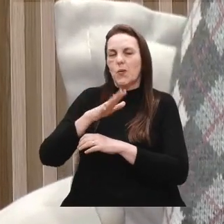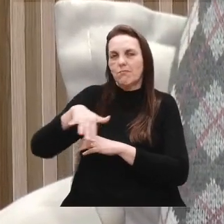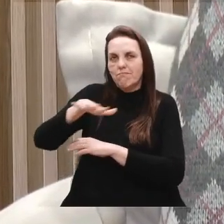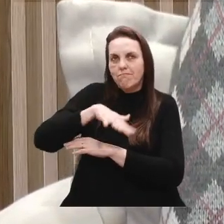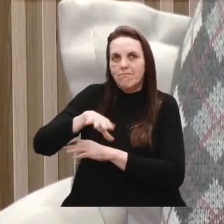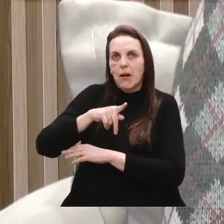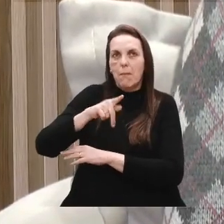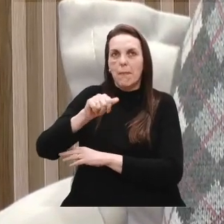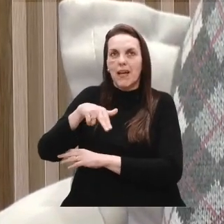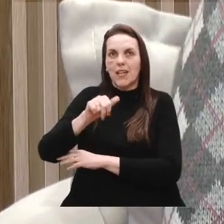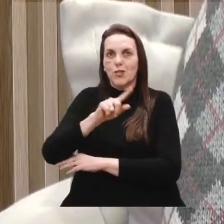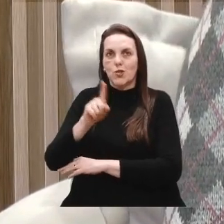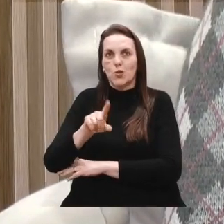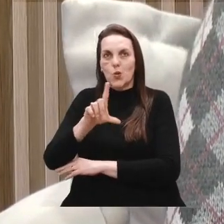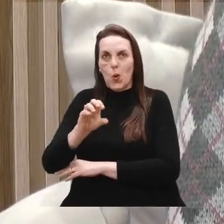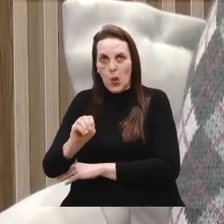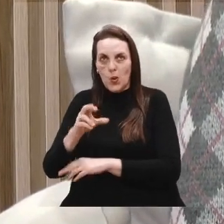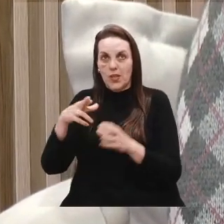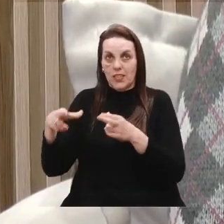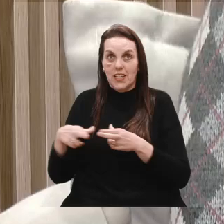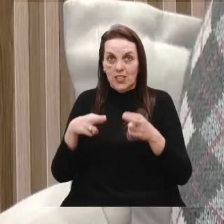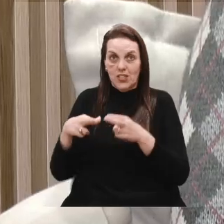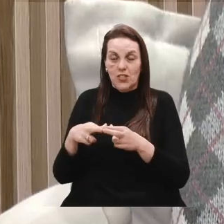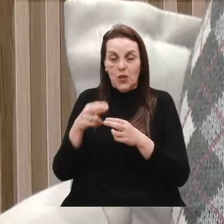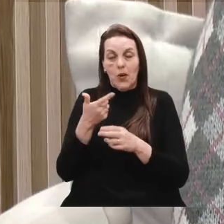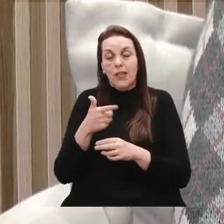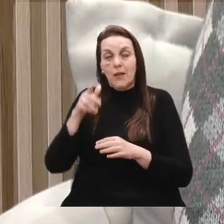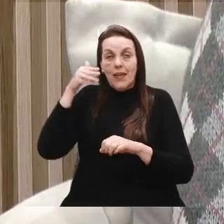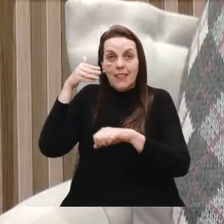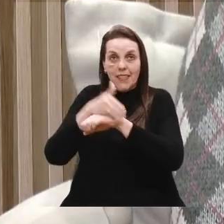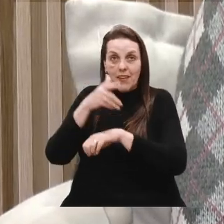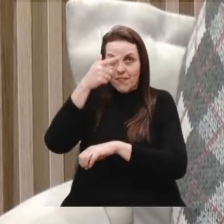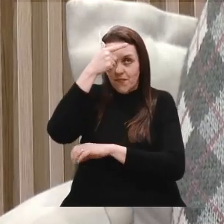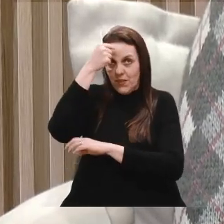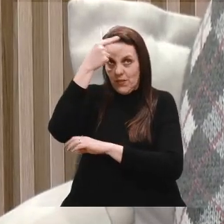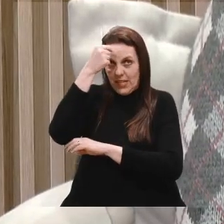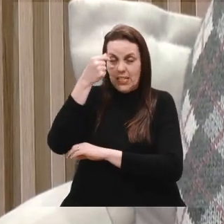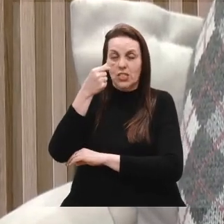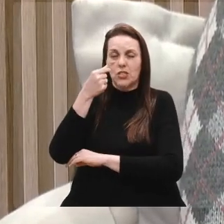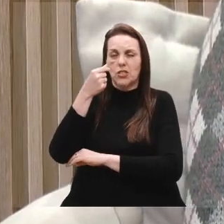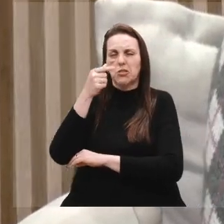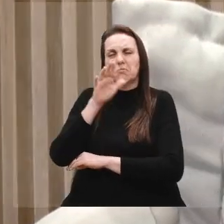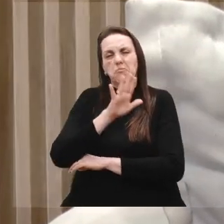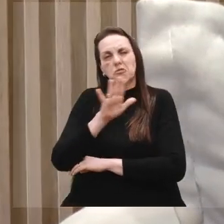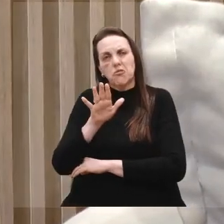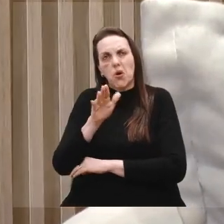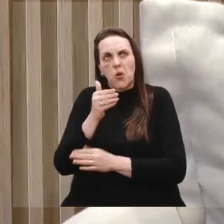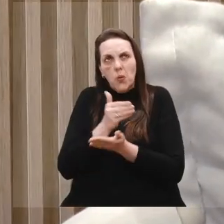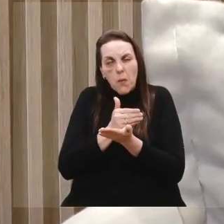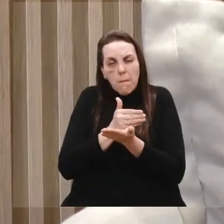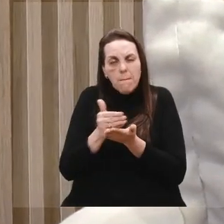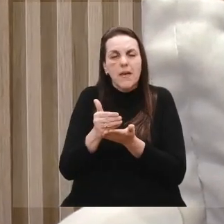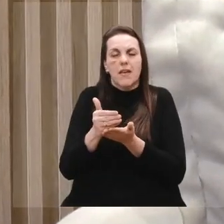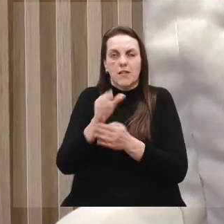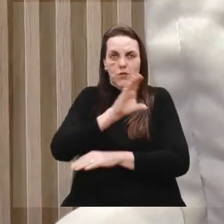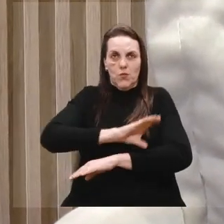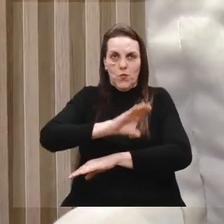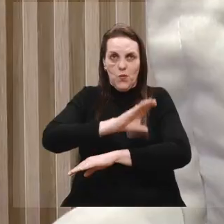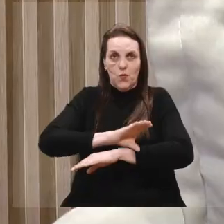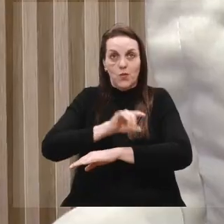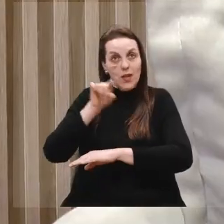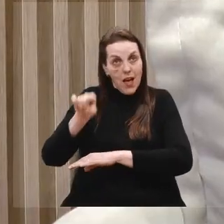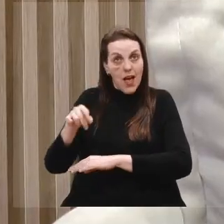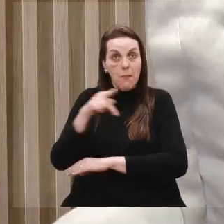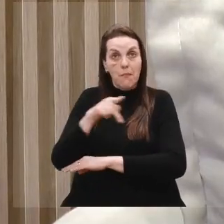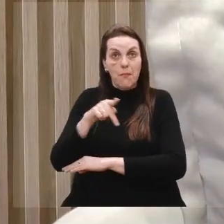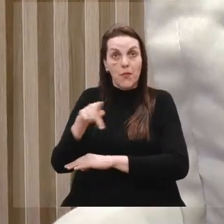região. Mas depois, quando eu entrei na faculdade, basicamente no início do meu curso,